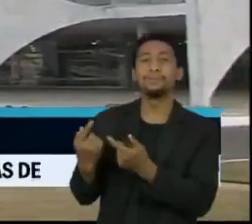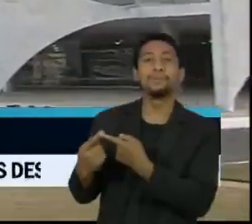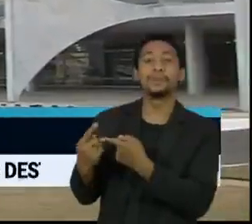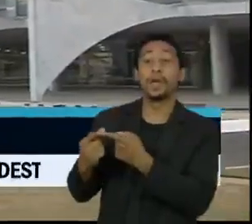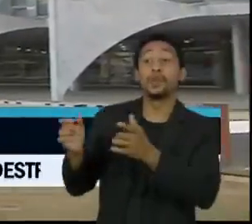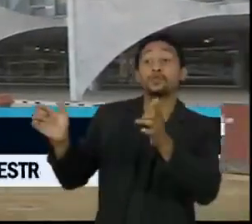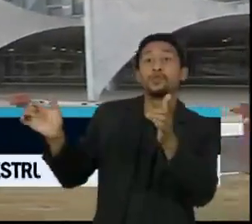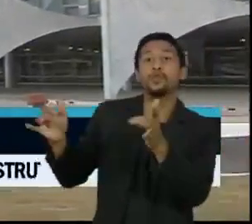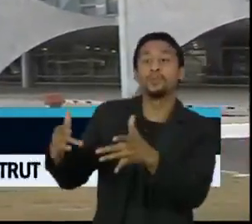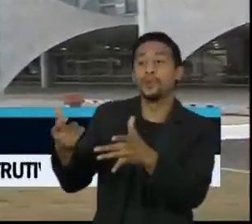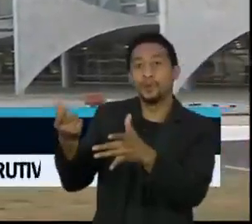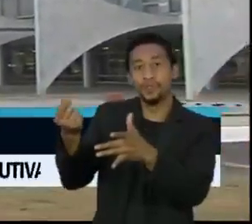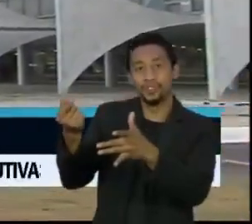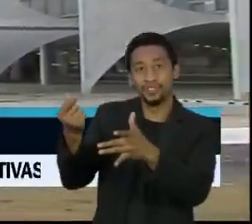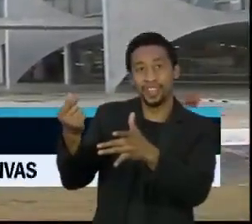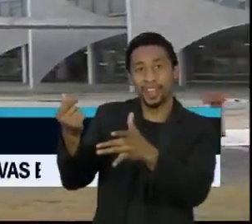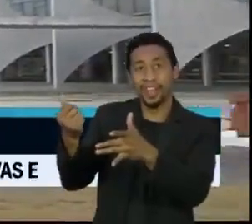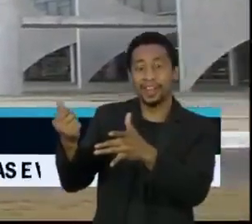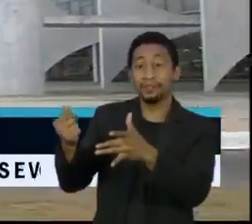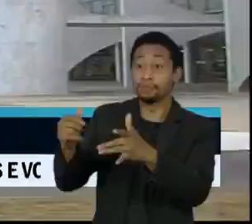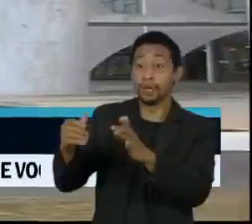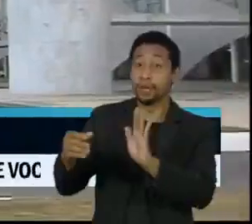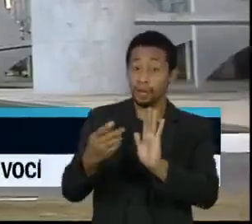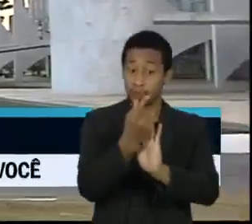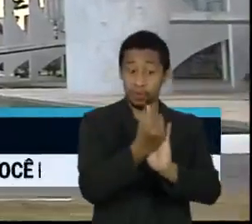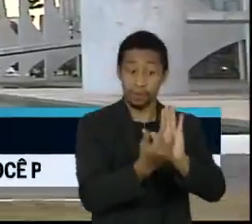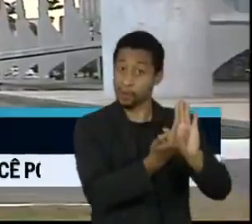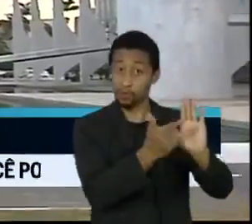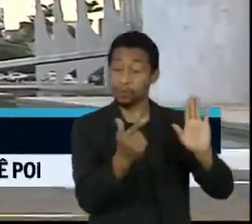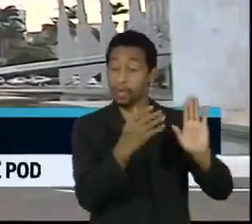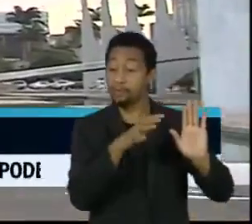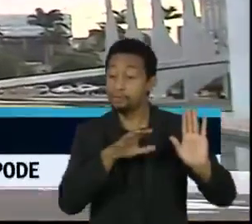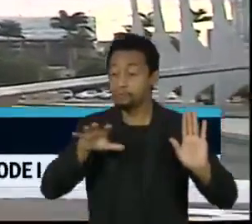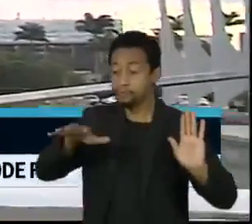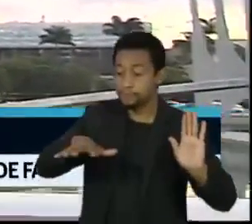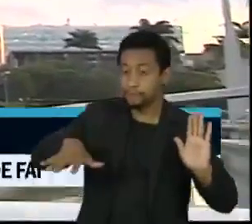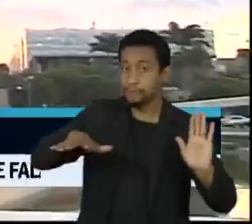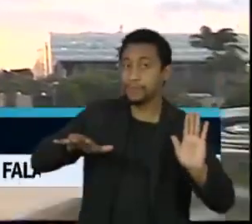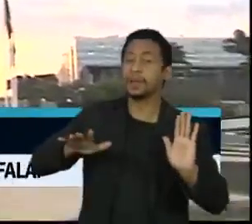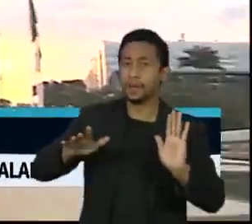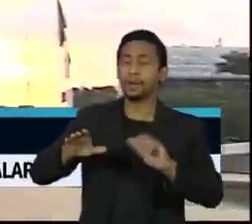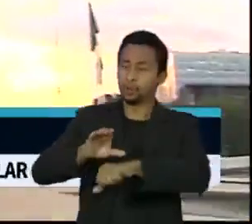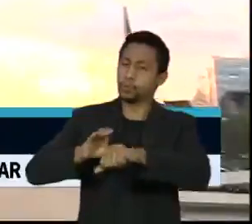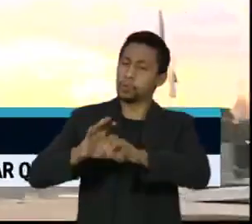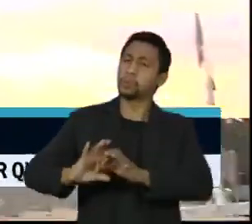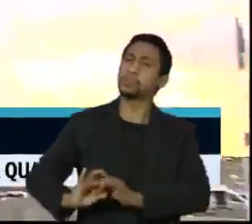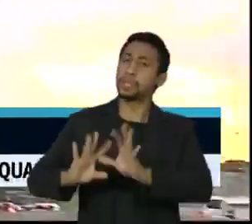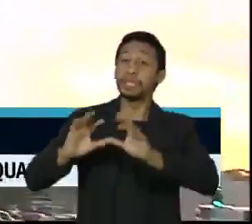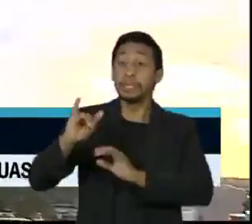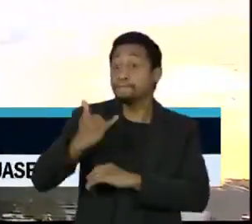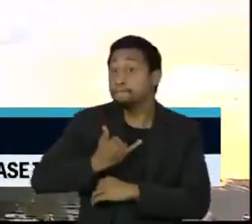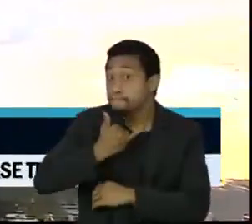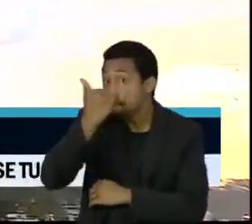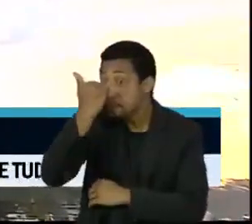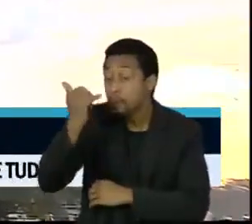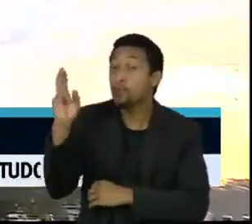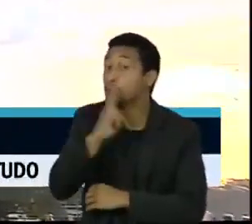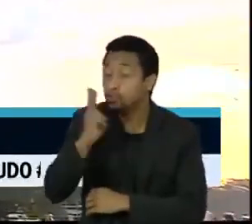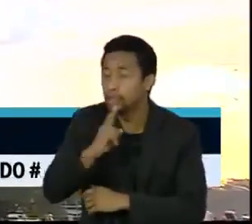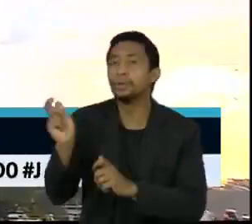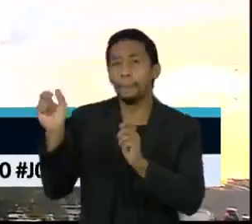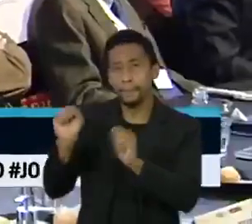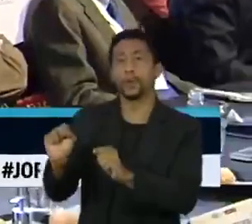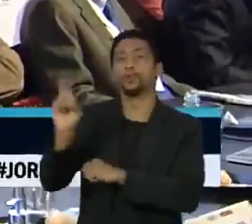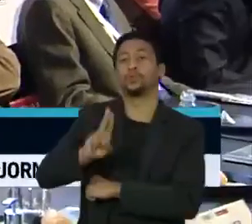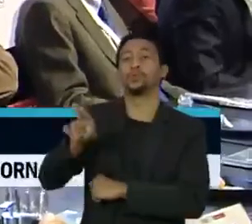créditos extraordinários, que não fazem parte do orçamento e são permitidos pela Constituição em casos de imprevisibilidade e urgência.